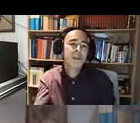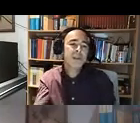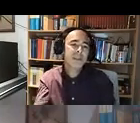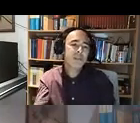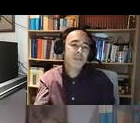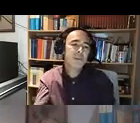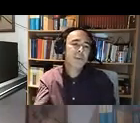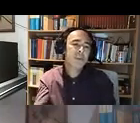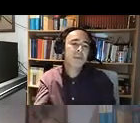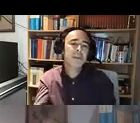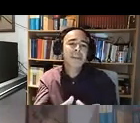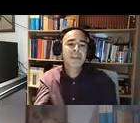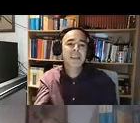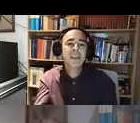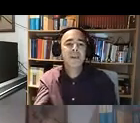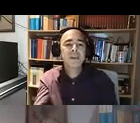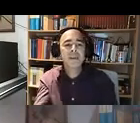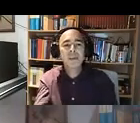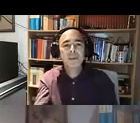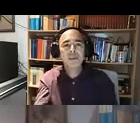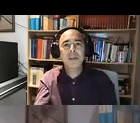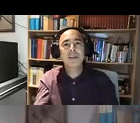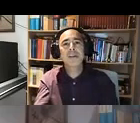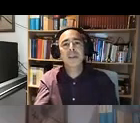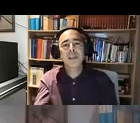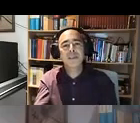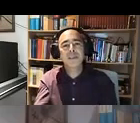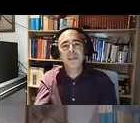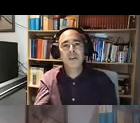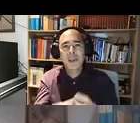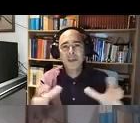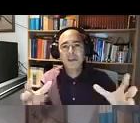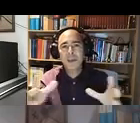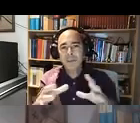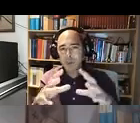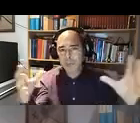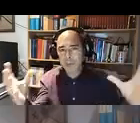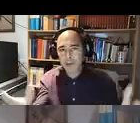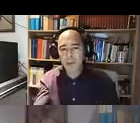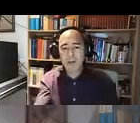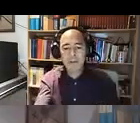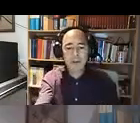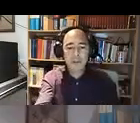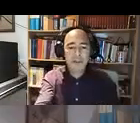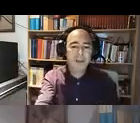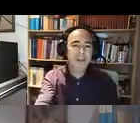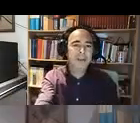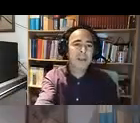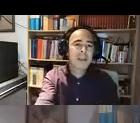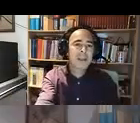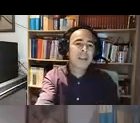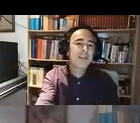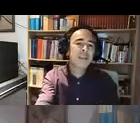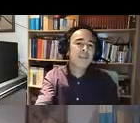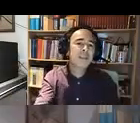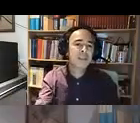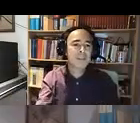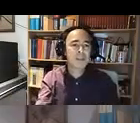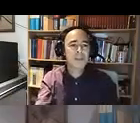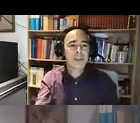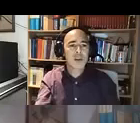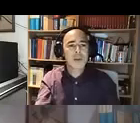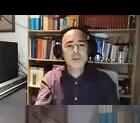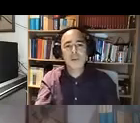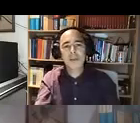até 43.700 sem limite de largura nem olhar o que é isso então vamos conhecer agora como é que foi e isso é importante